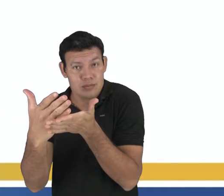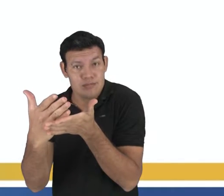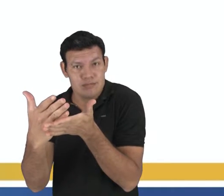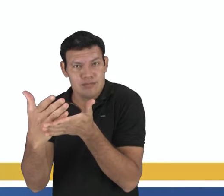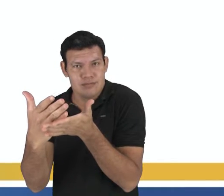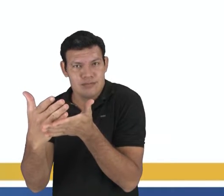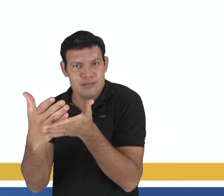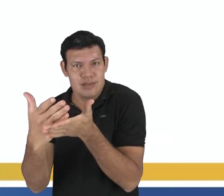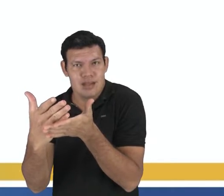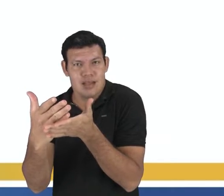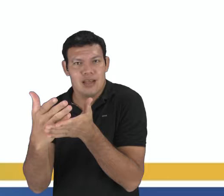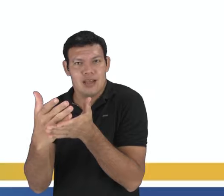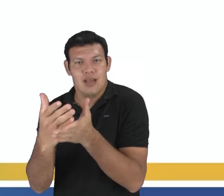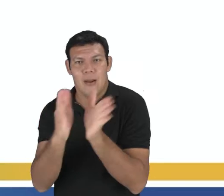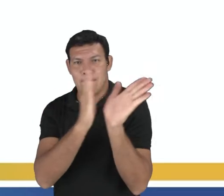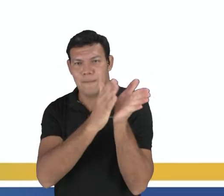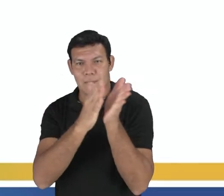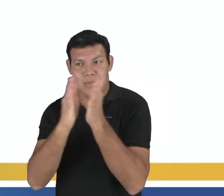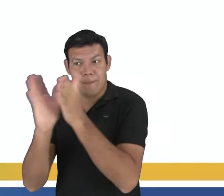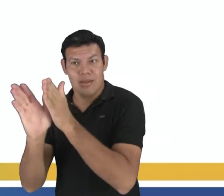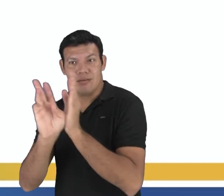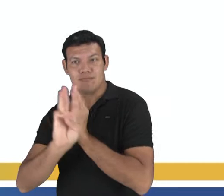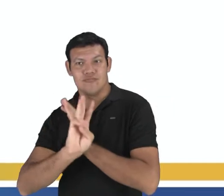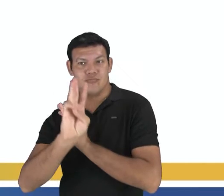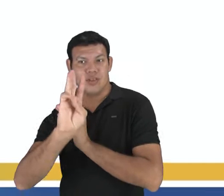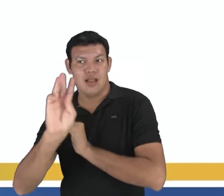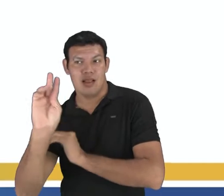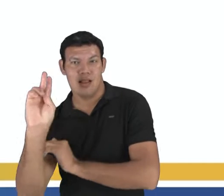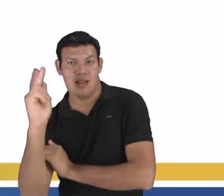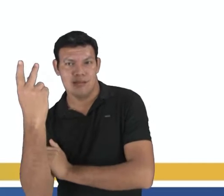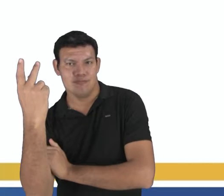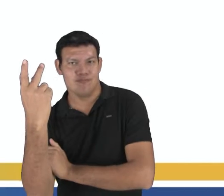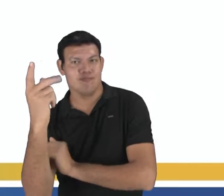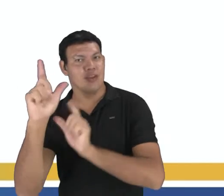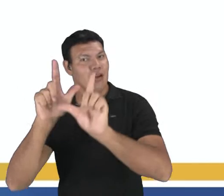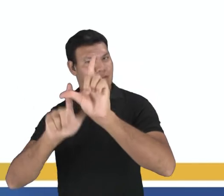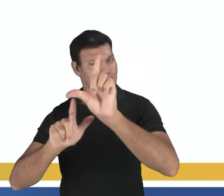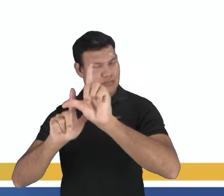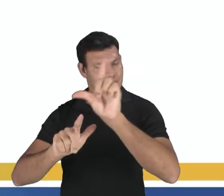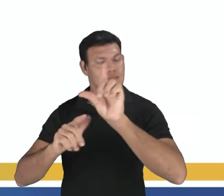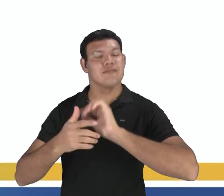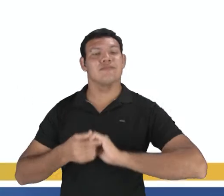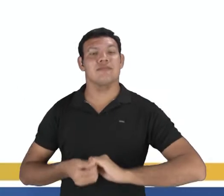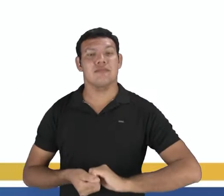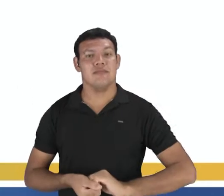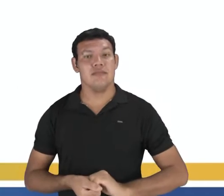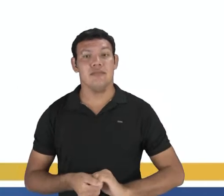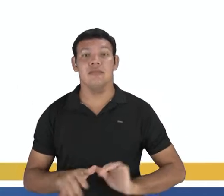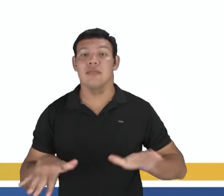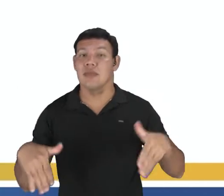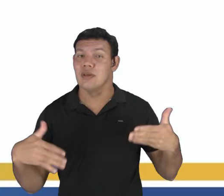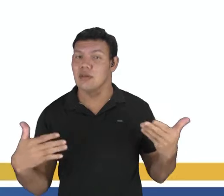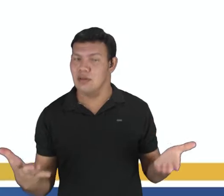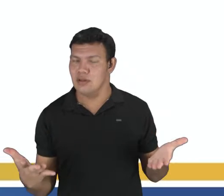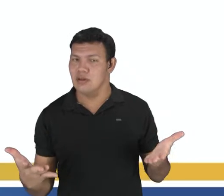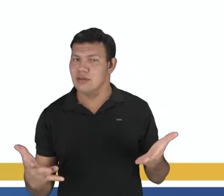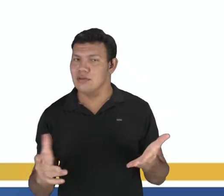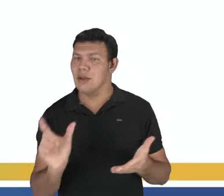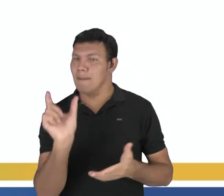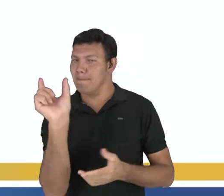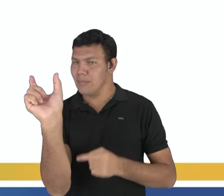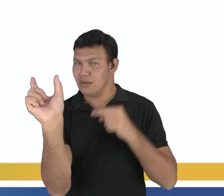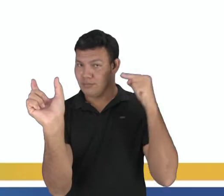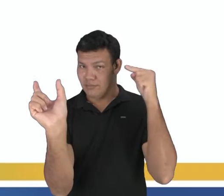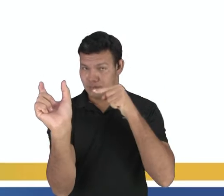de lei de letras W E H w Eight Além disso Essas